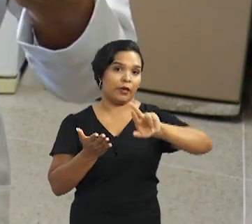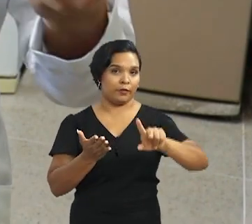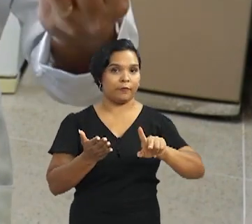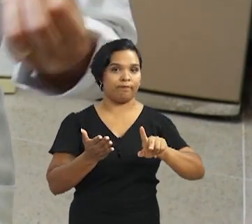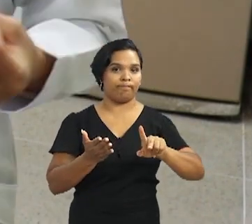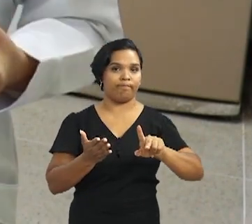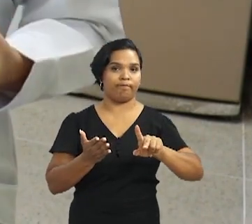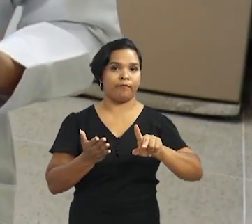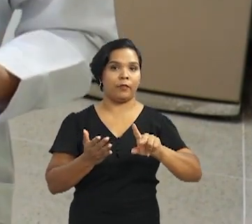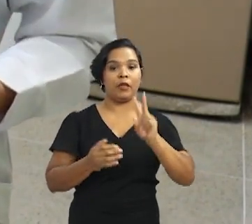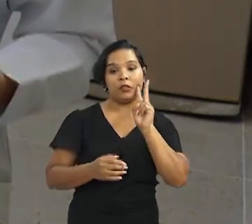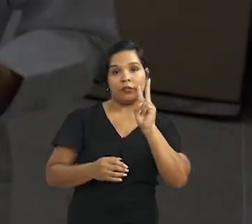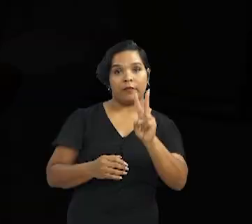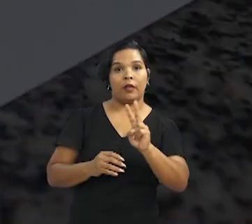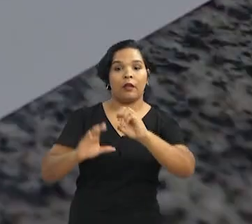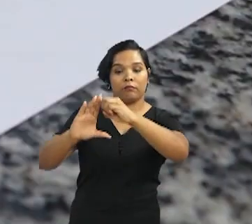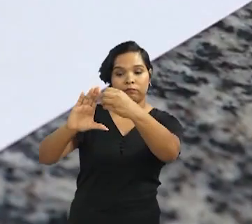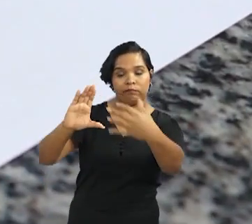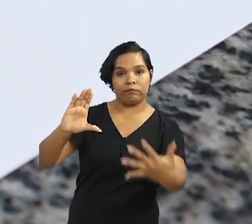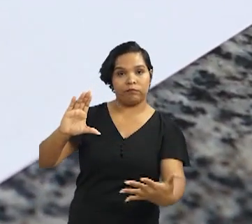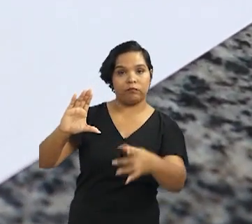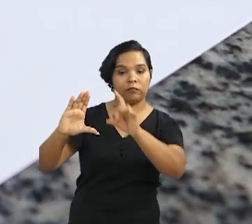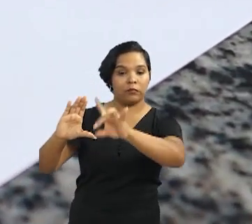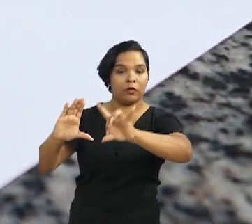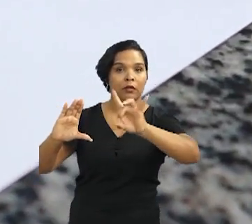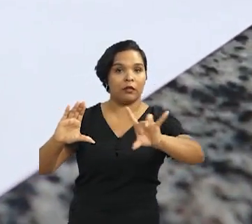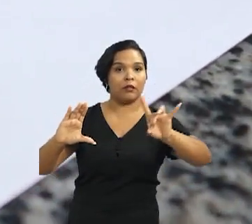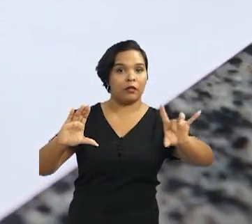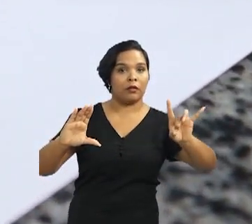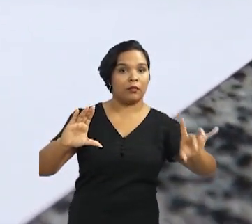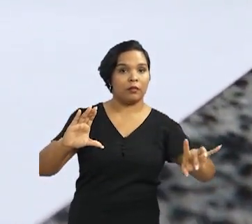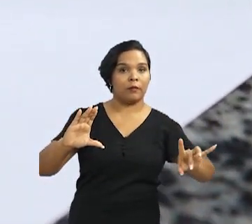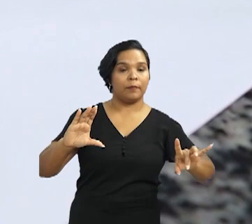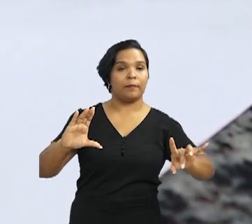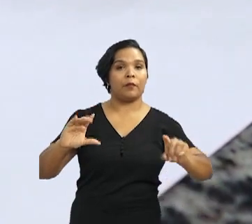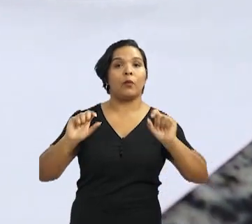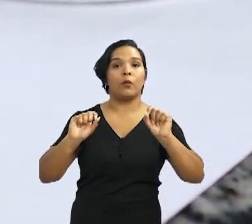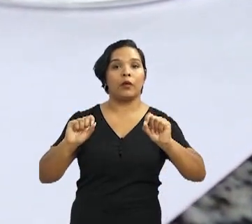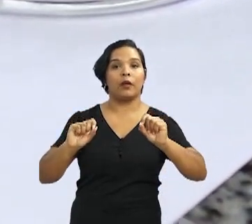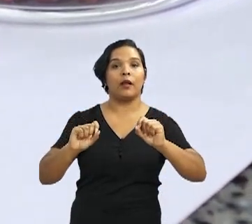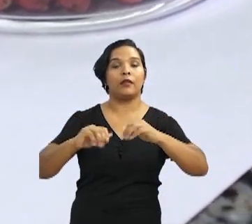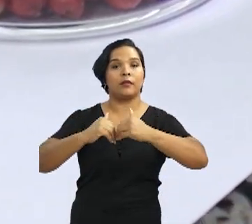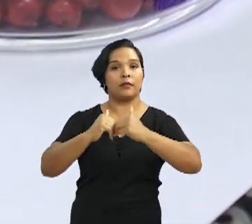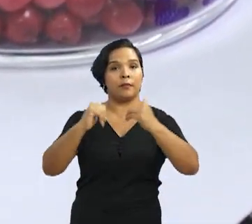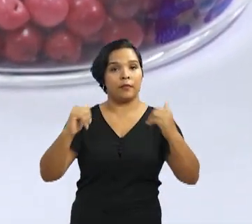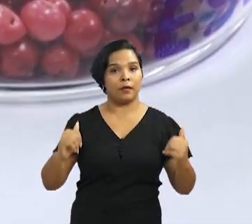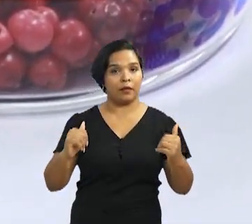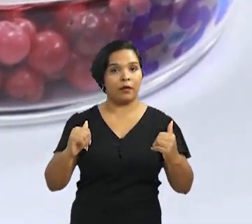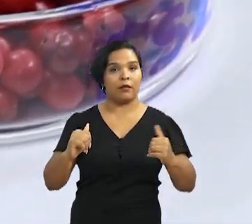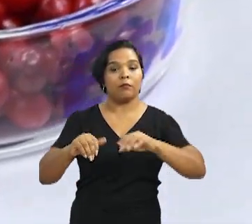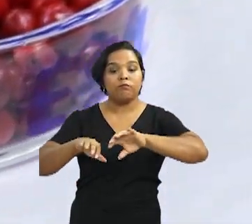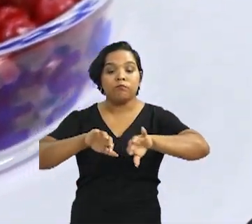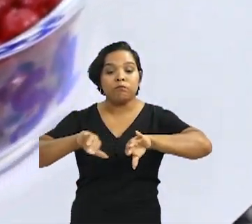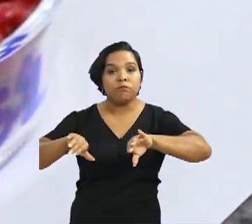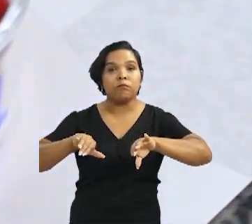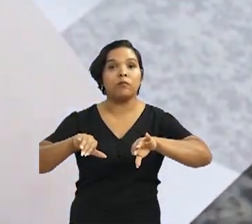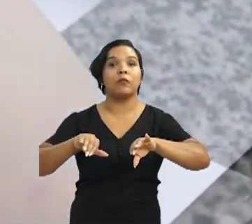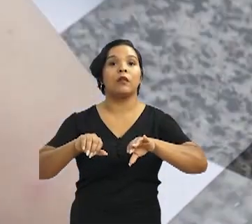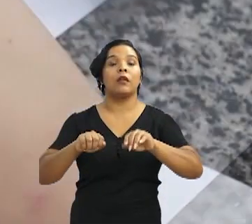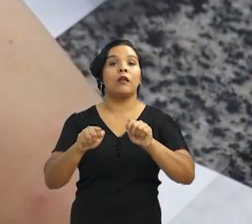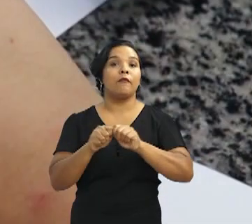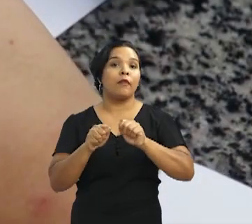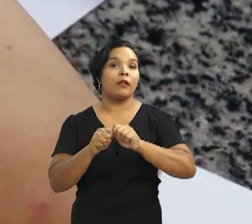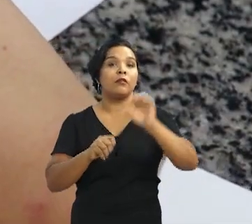são diferentes umas das outras. Então a gente classifica elas. O que seria classificar essas amostras? A gente separa ela e a gente